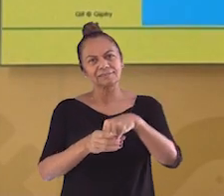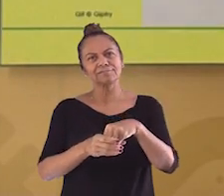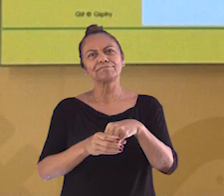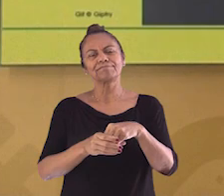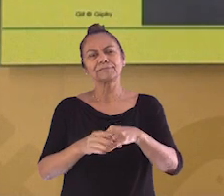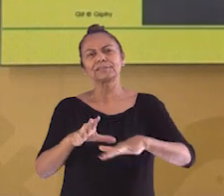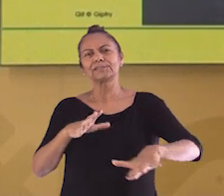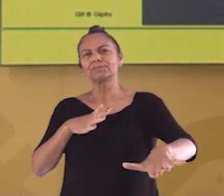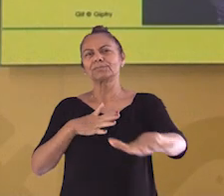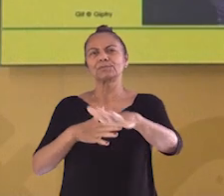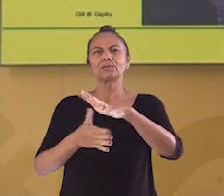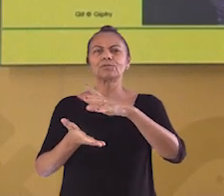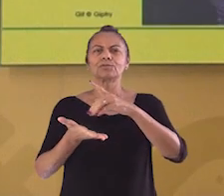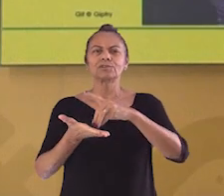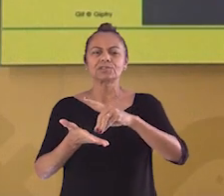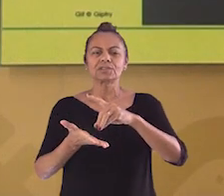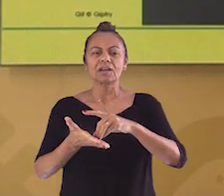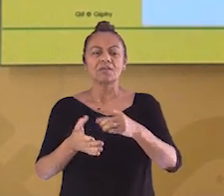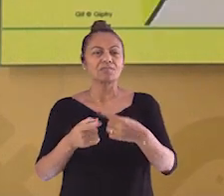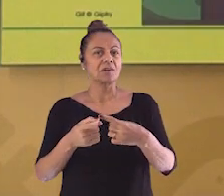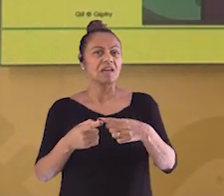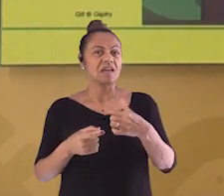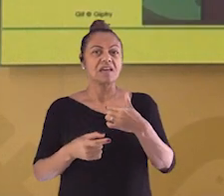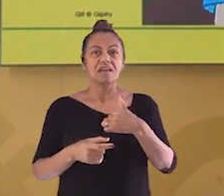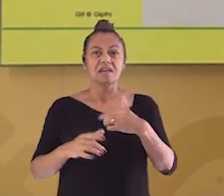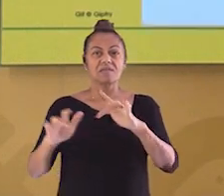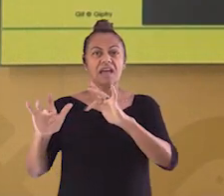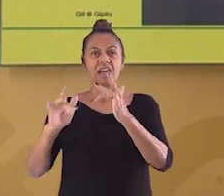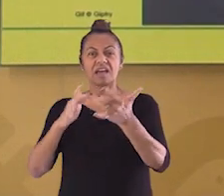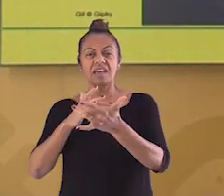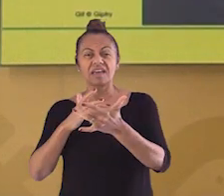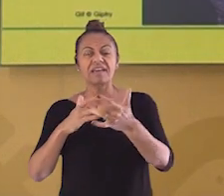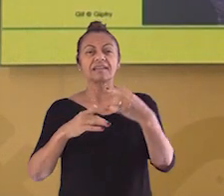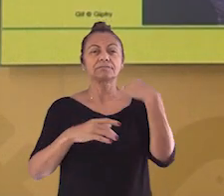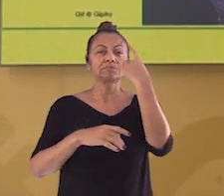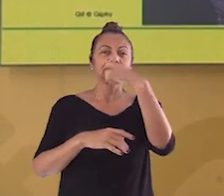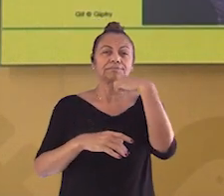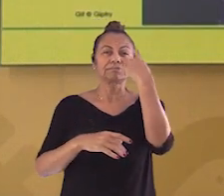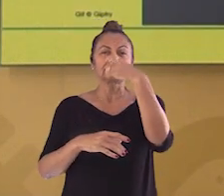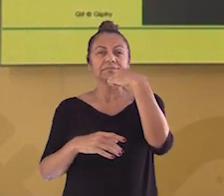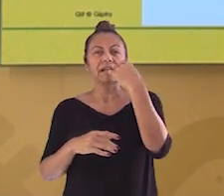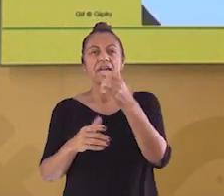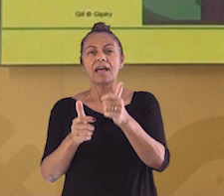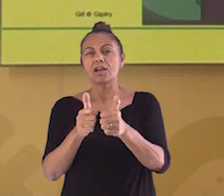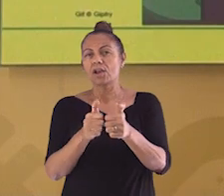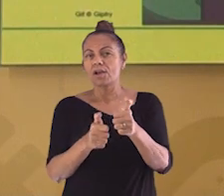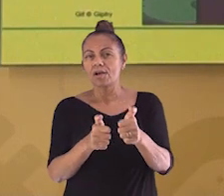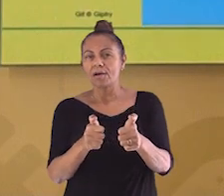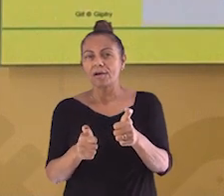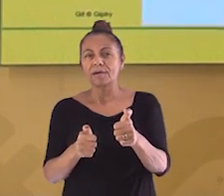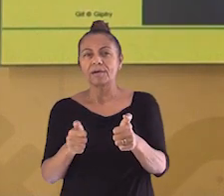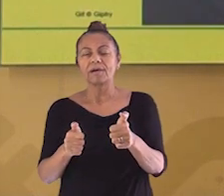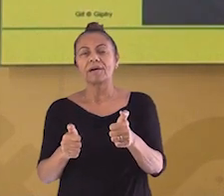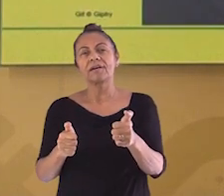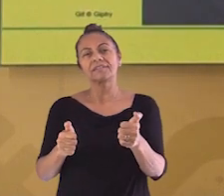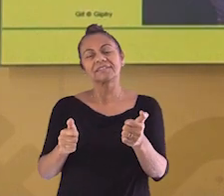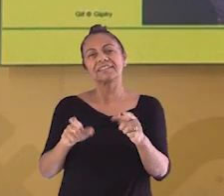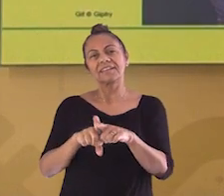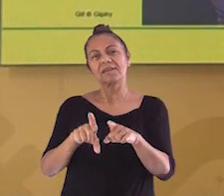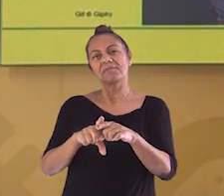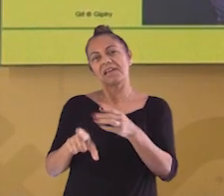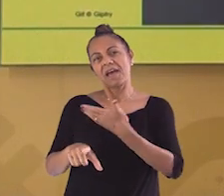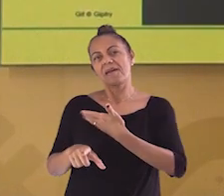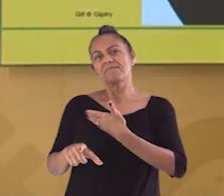gosto bastante de jogos e passo um tempão nas redes sociais. Gosto de jogar LOL nos finais de semana e me divertir com os